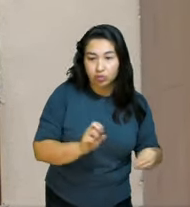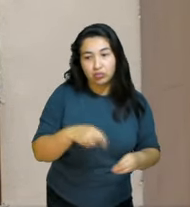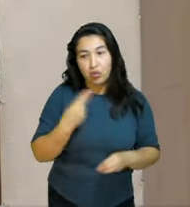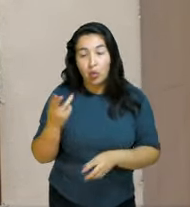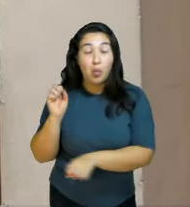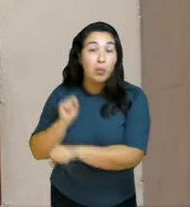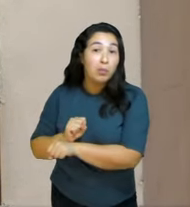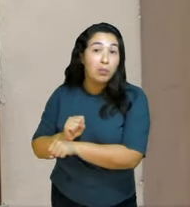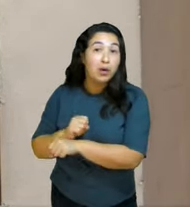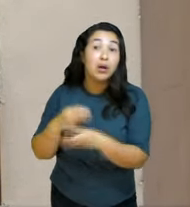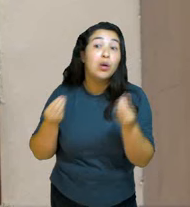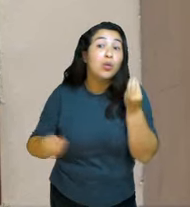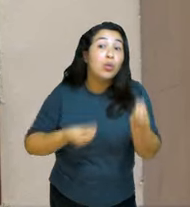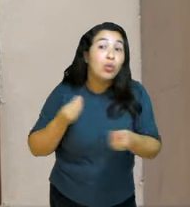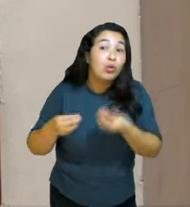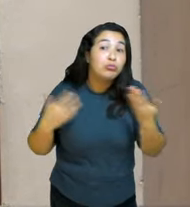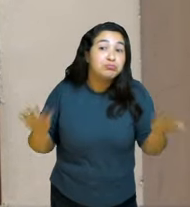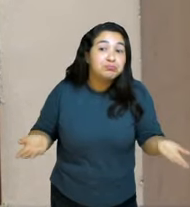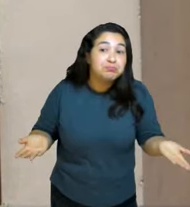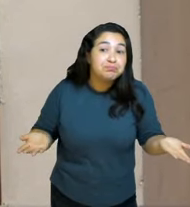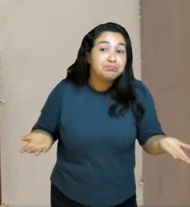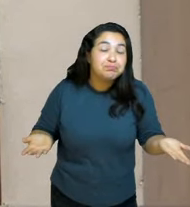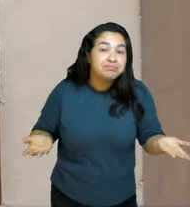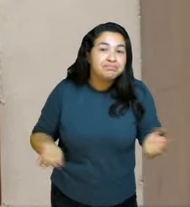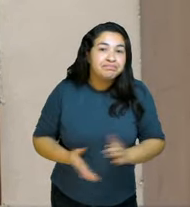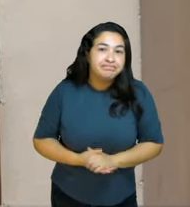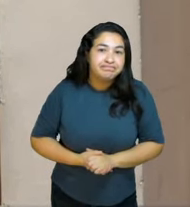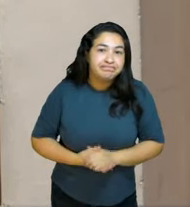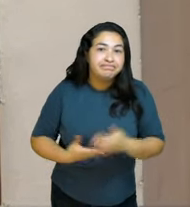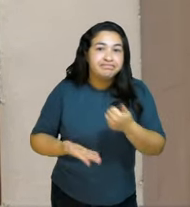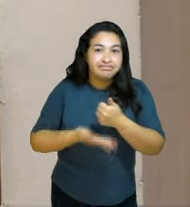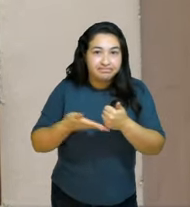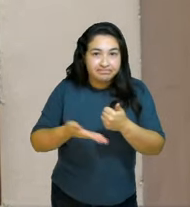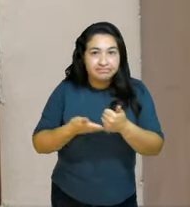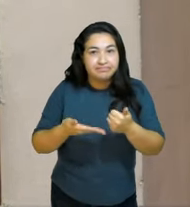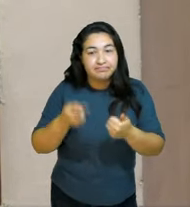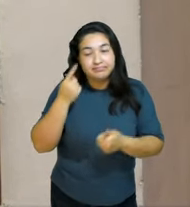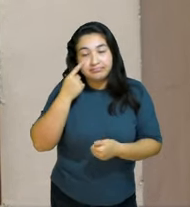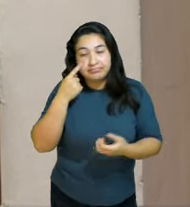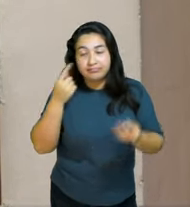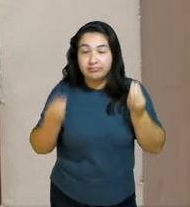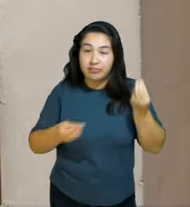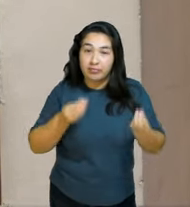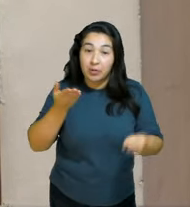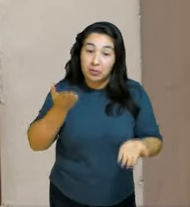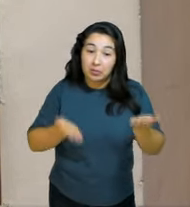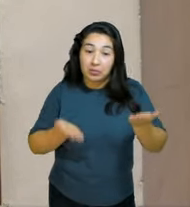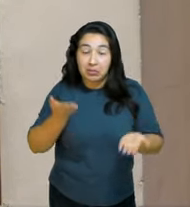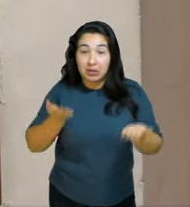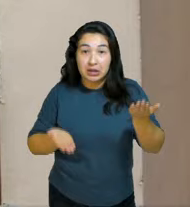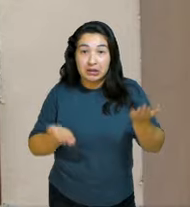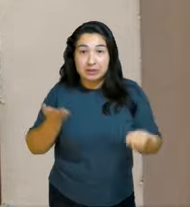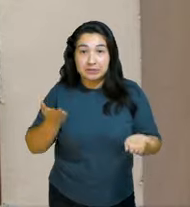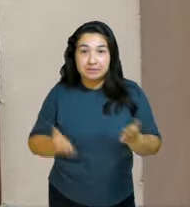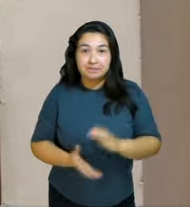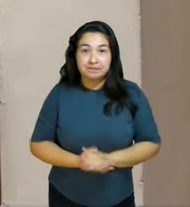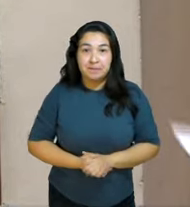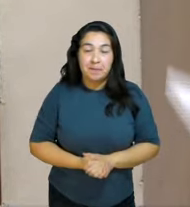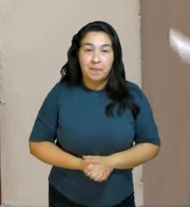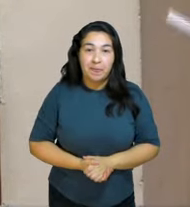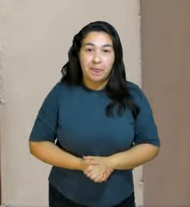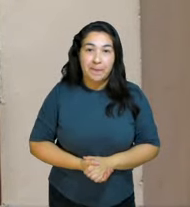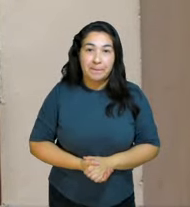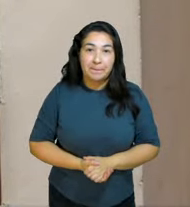necessário? É nesse princípio da proporcionalidade que eu me seguro. Então, e